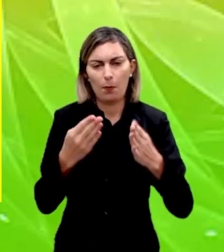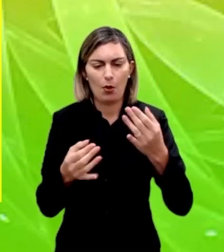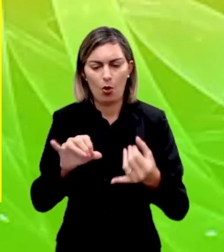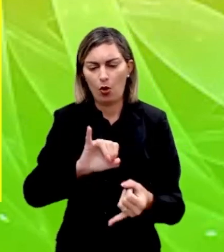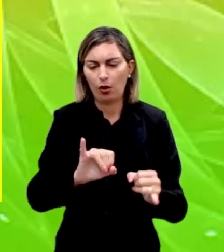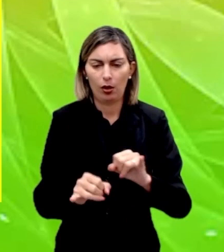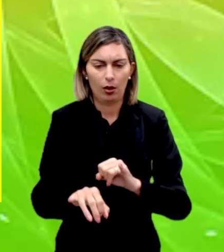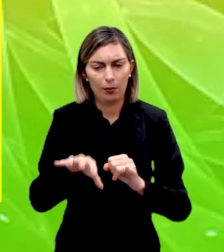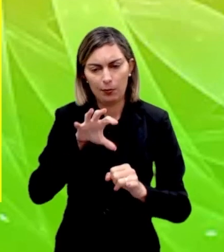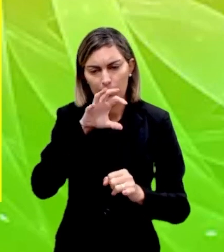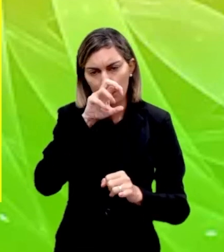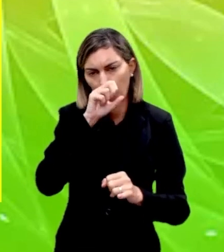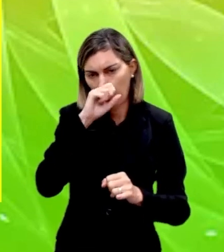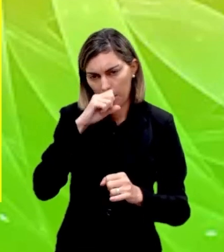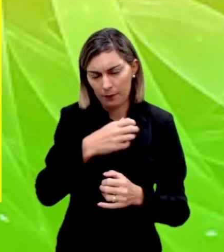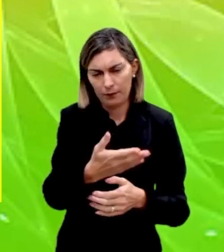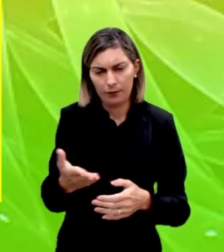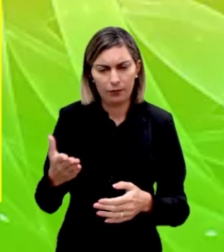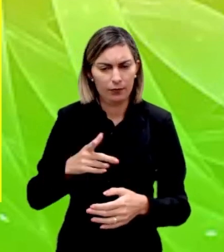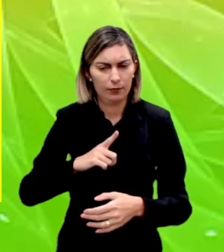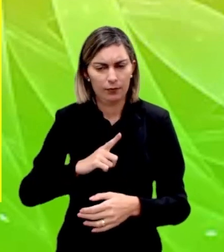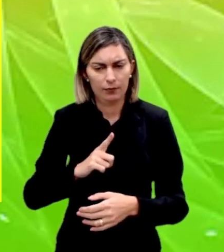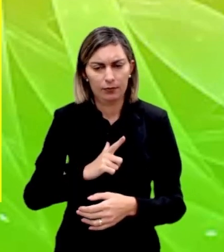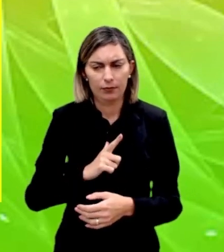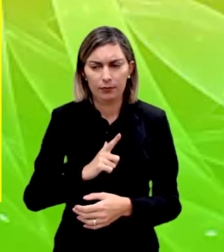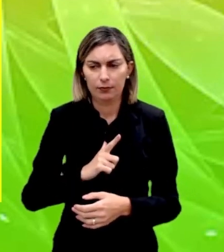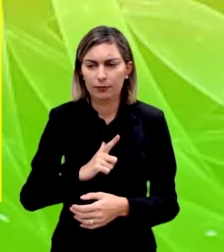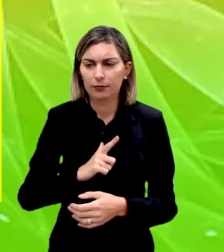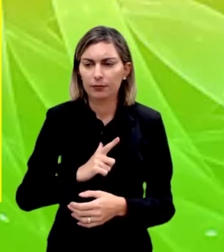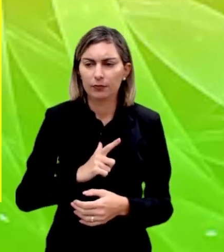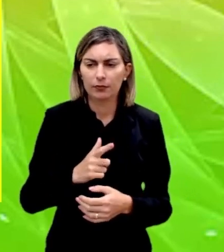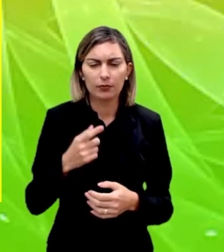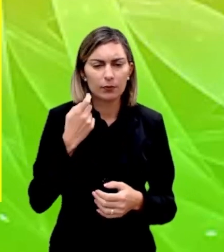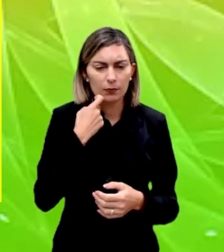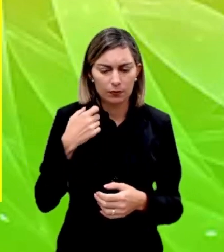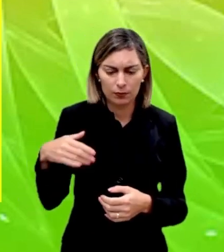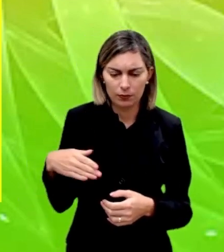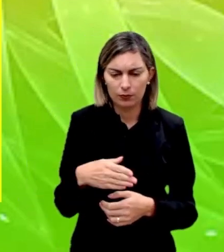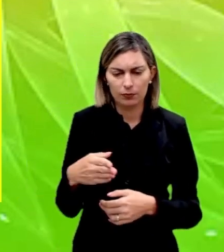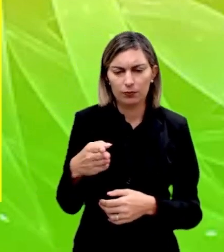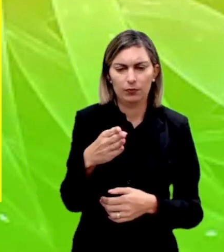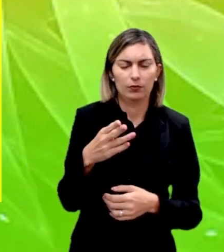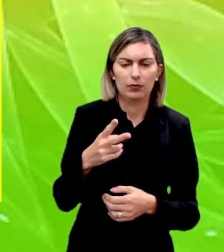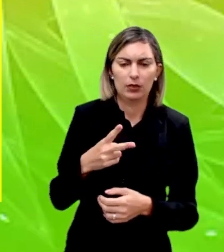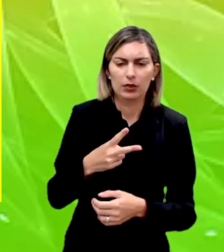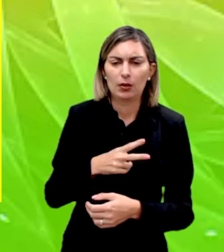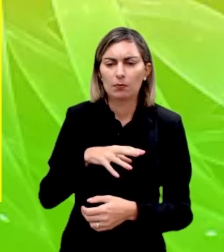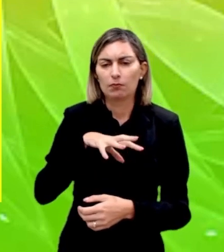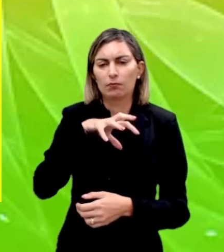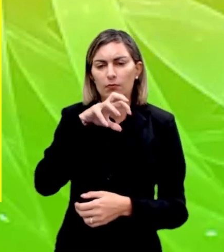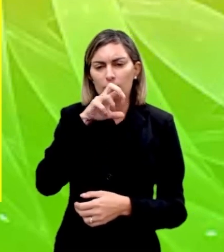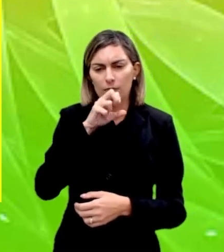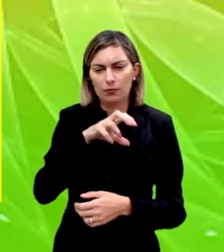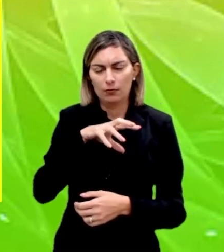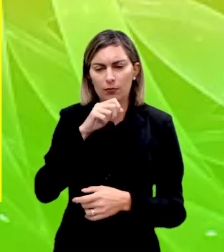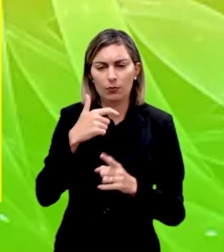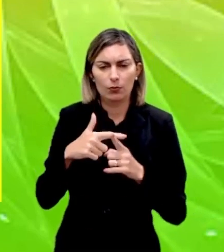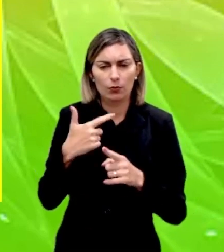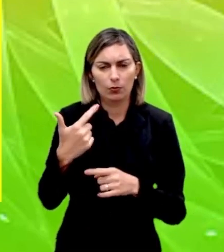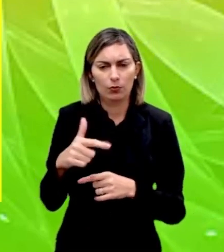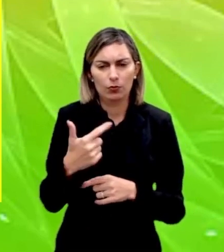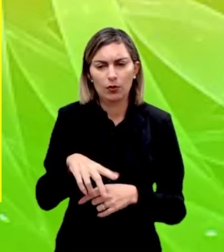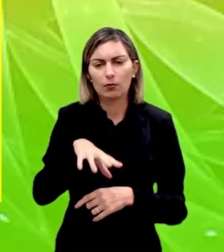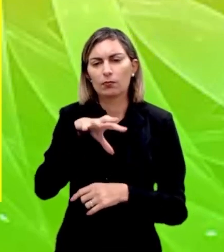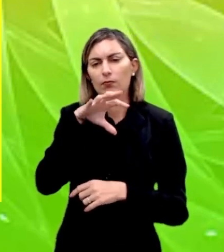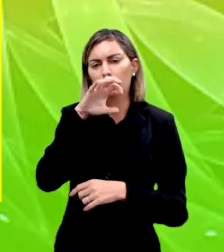oxigênio. Aí em breve você vai ter ali os peixes sem poder respirar porque não tem oxigênio para ele.